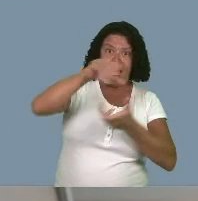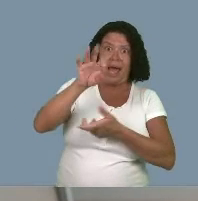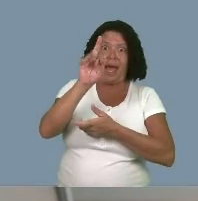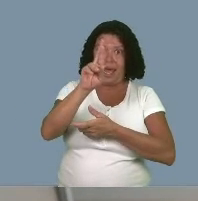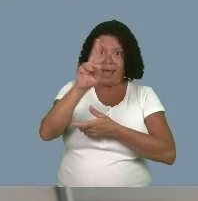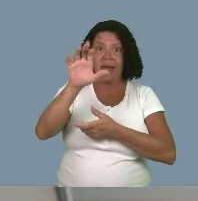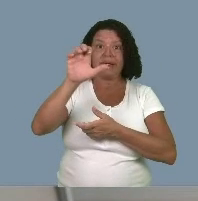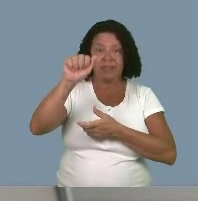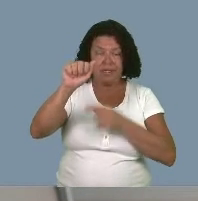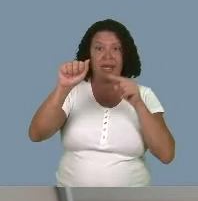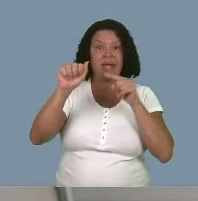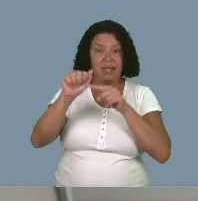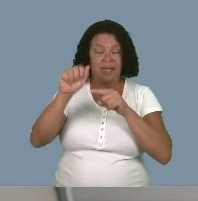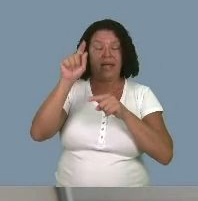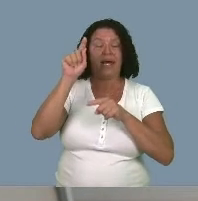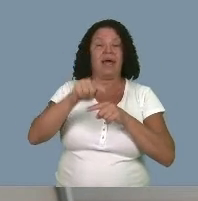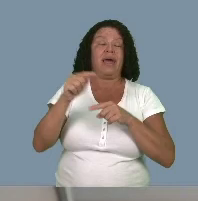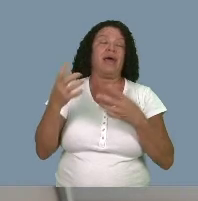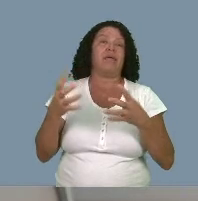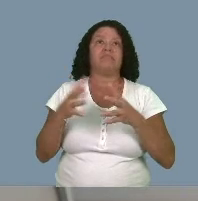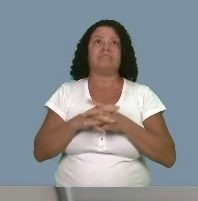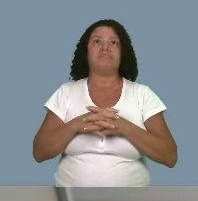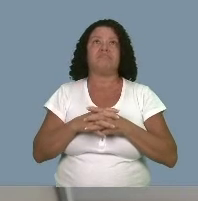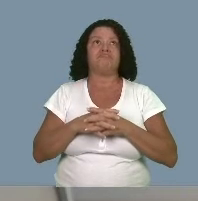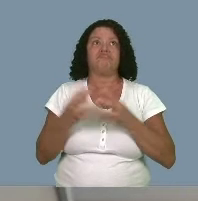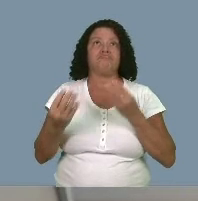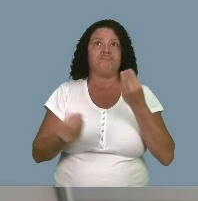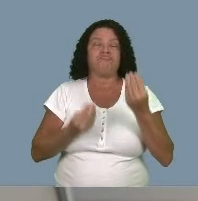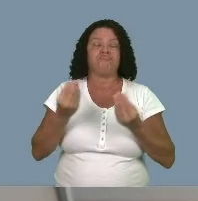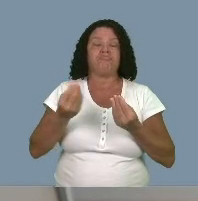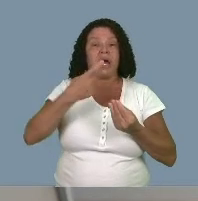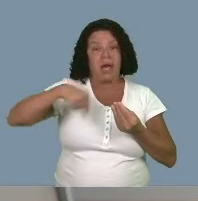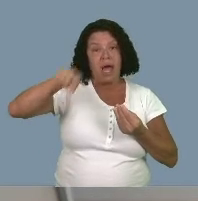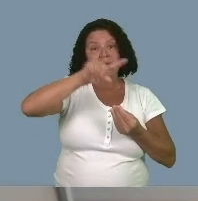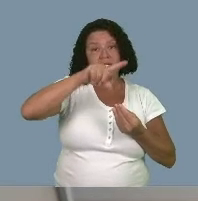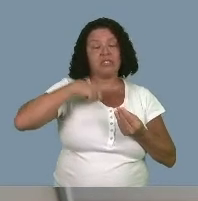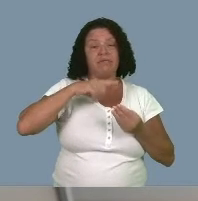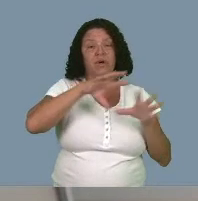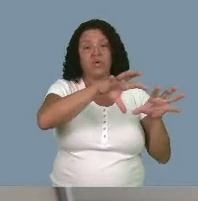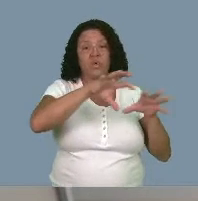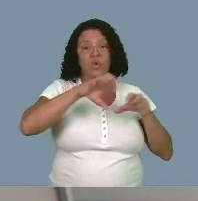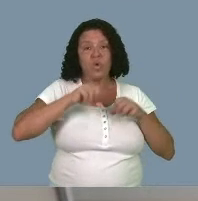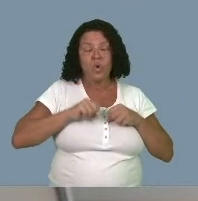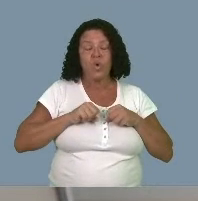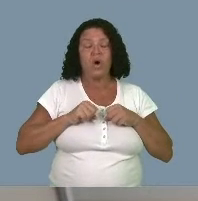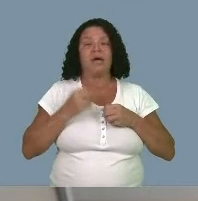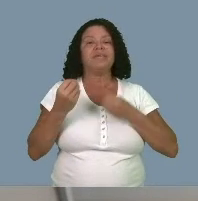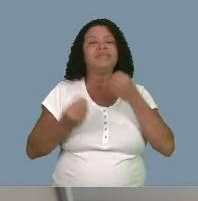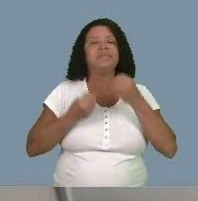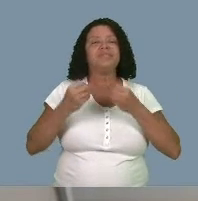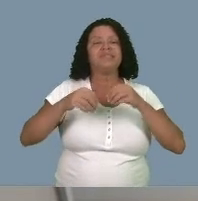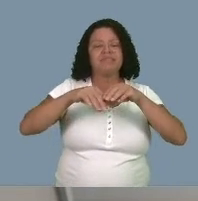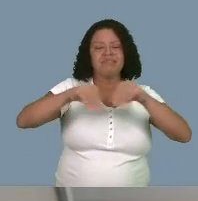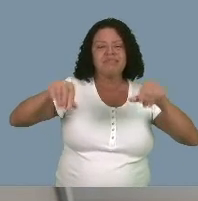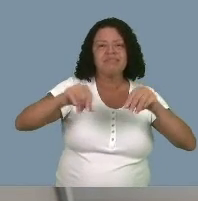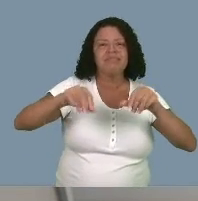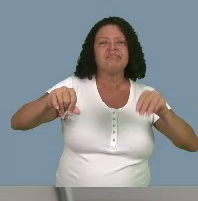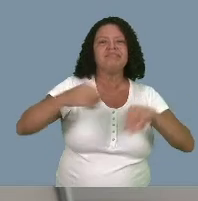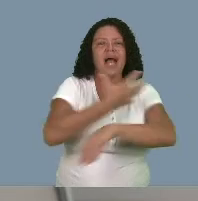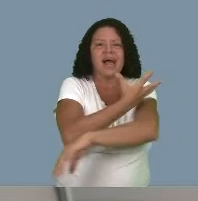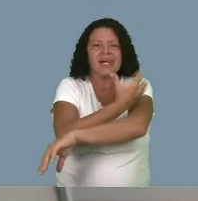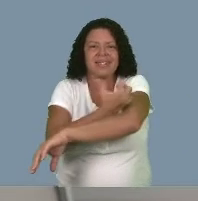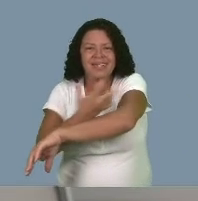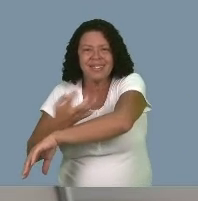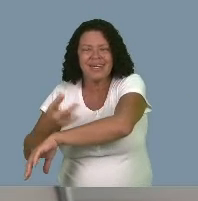torna nada mais do que uma fonte natural, né? De onde a gente vai extrair as riquezas que vão alimentar